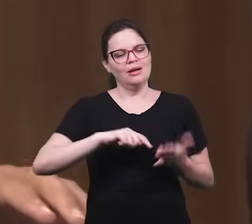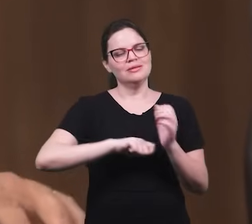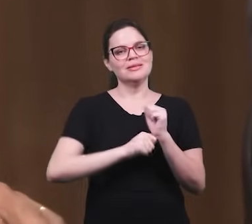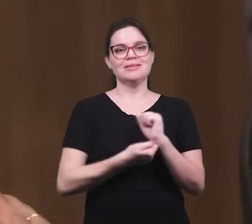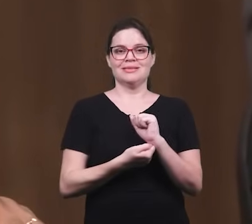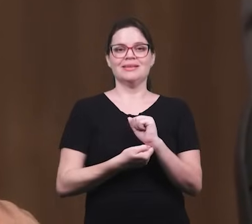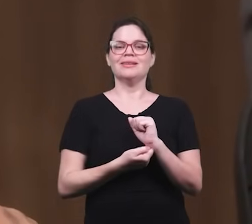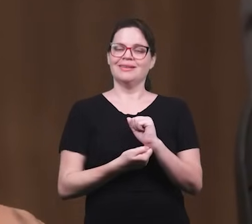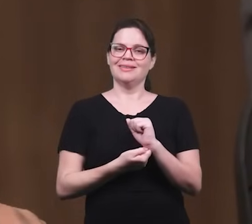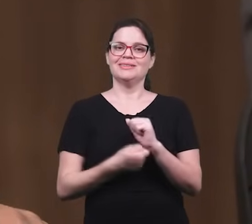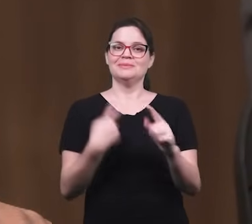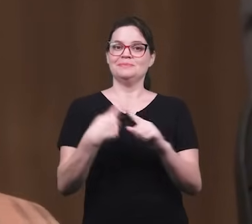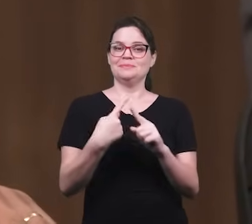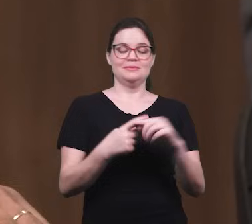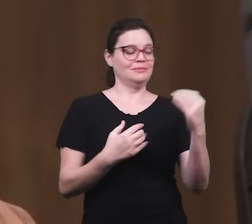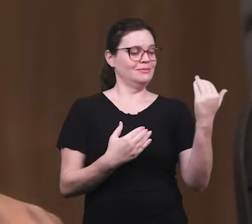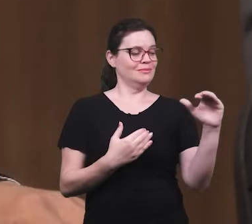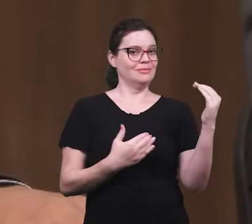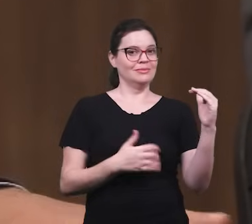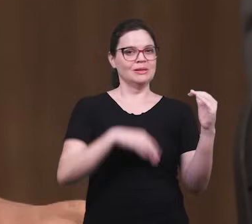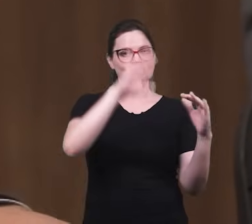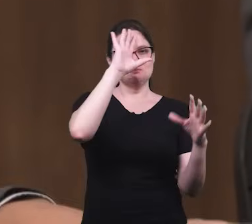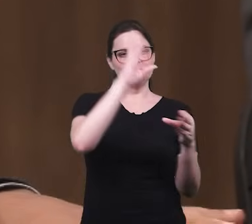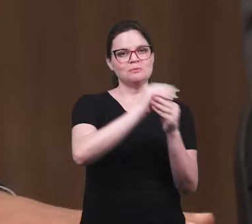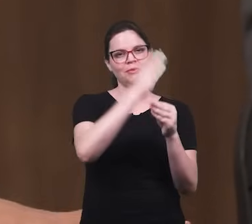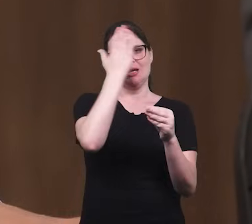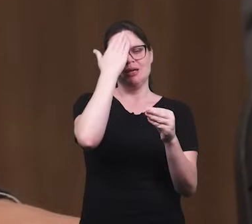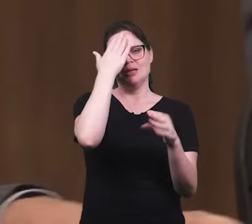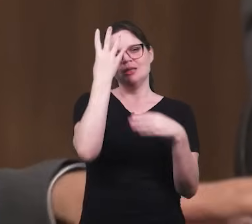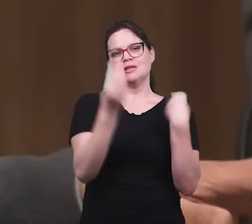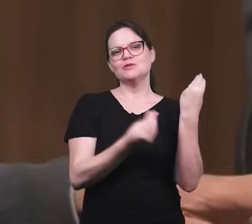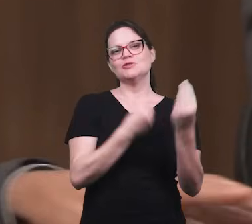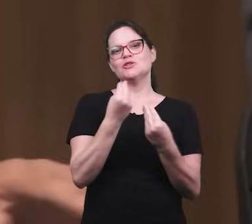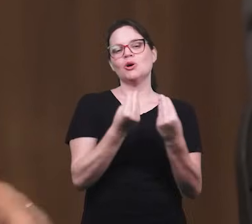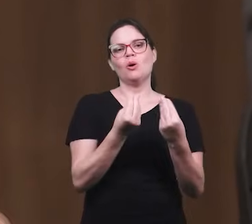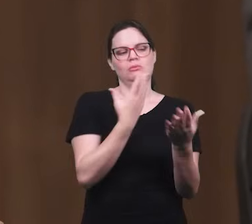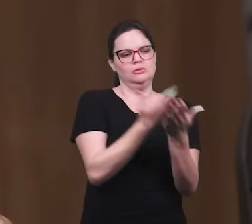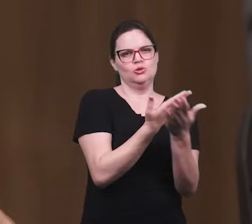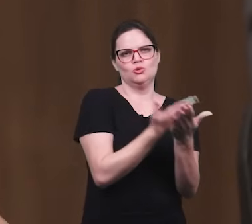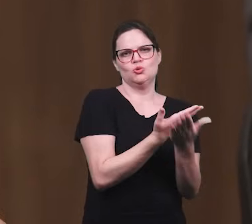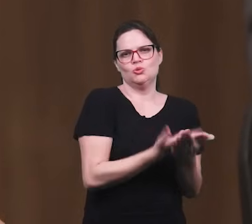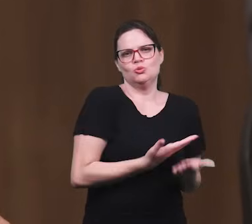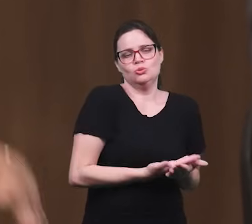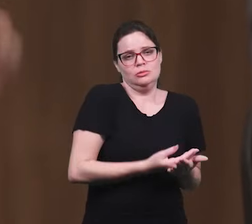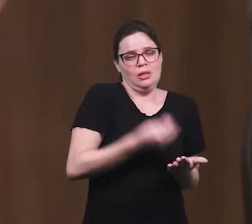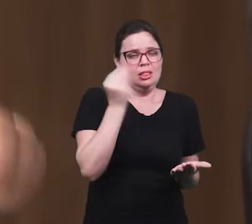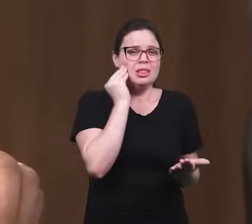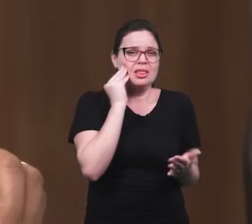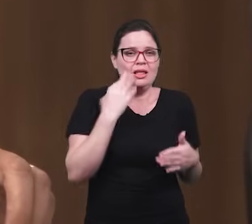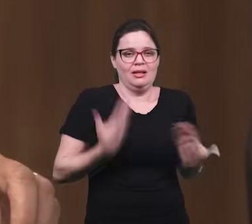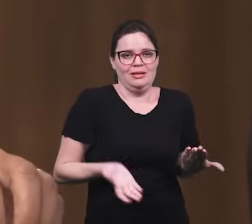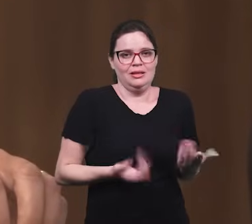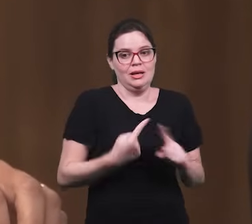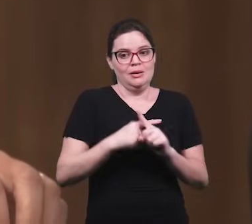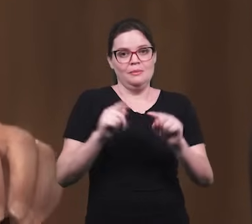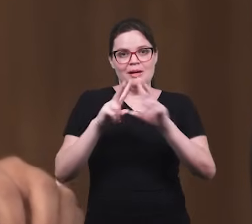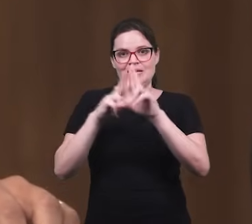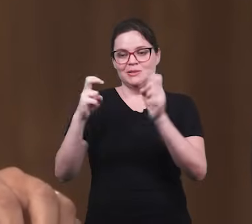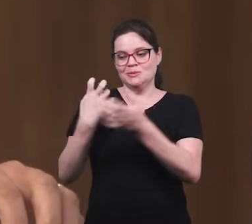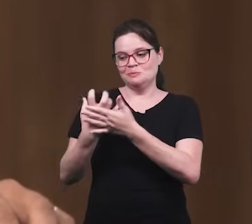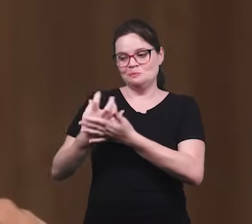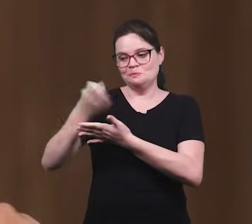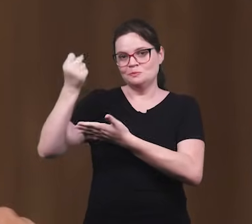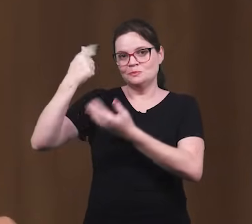Então, a ciência, ela entende os seus mistérios com os seus estudos. Agora, esse mistério do arrebatamento,